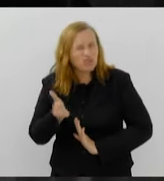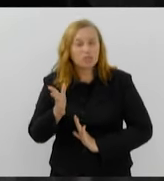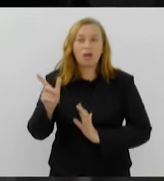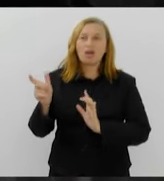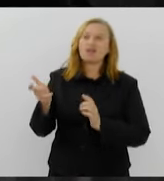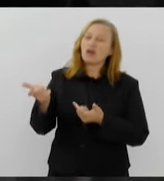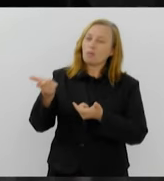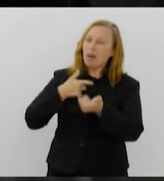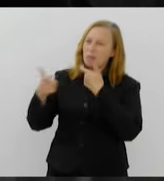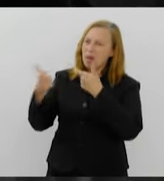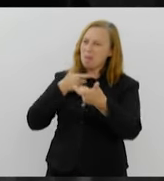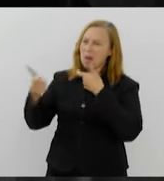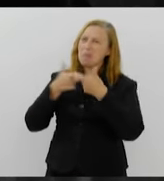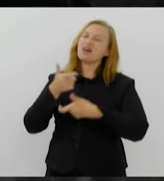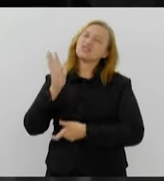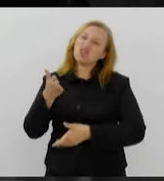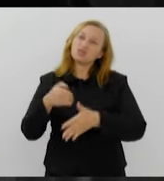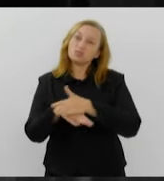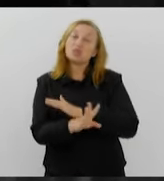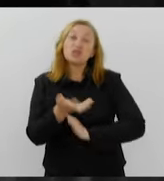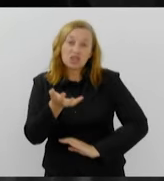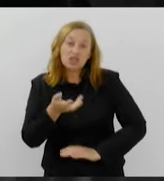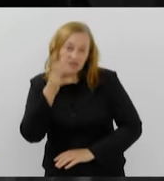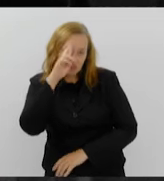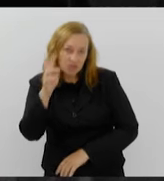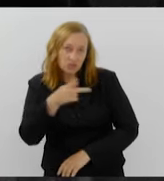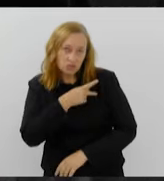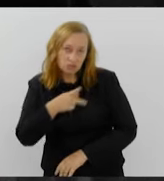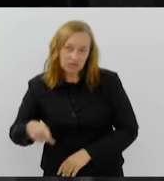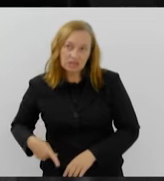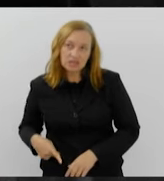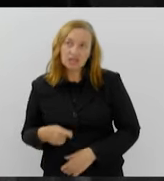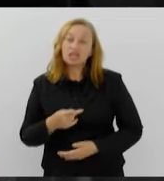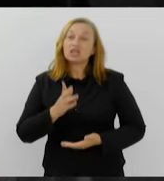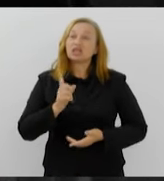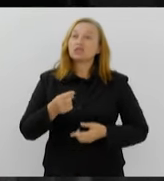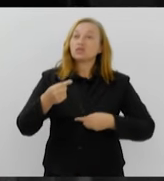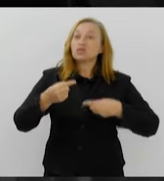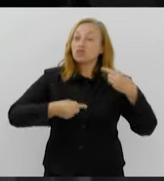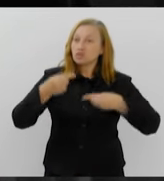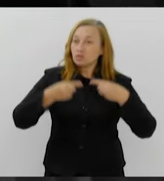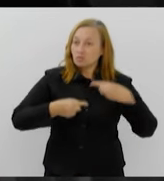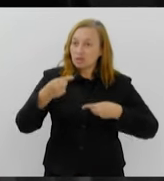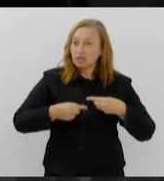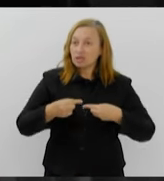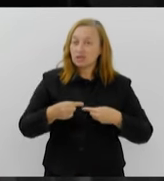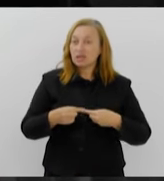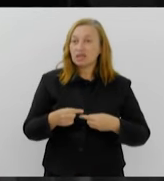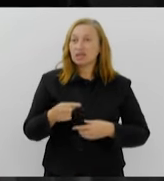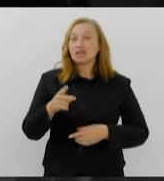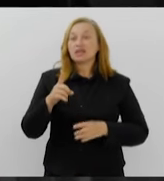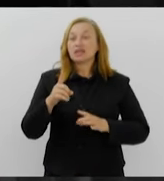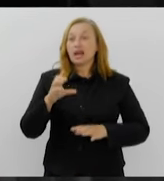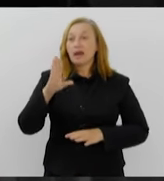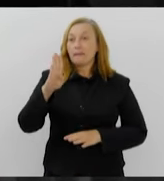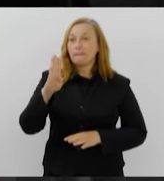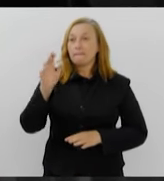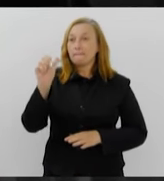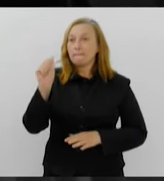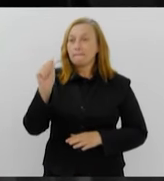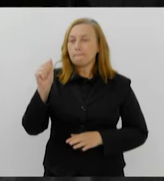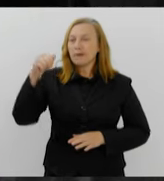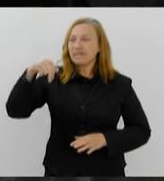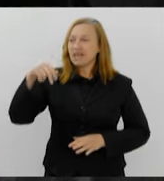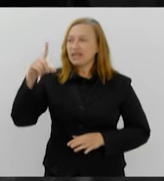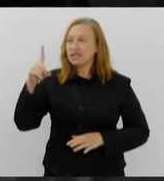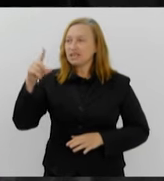às ameaças quero dizer presidente que desde o debate da rede Bandeirante onde notadamente